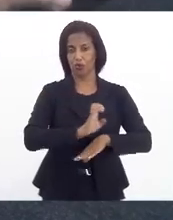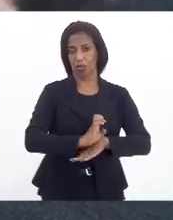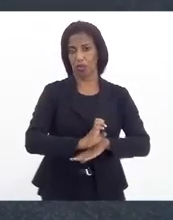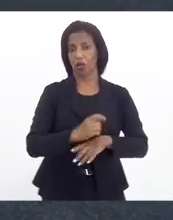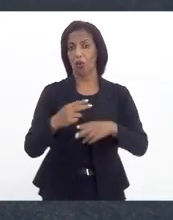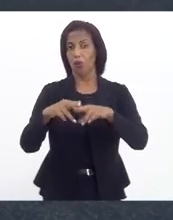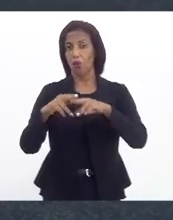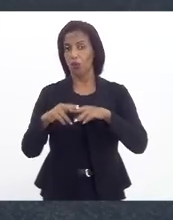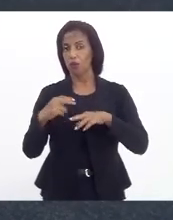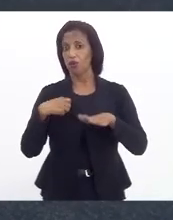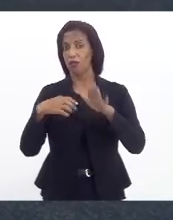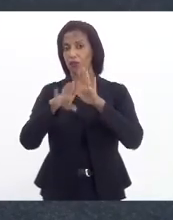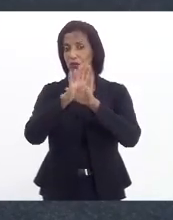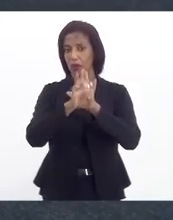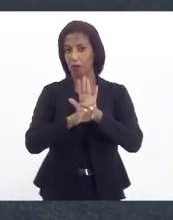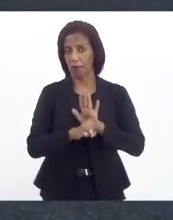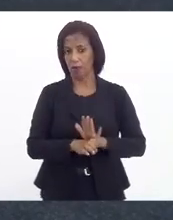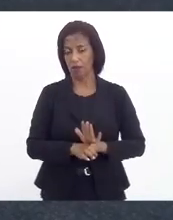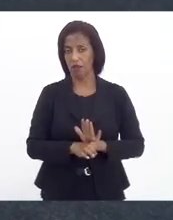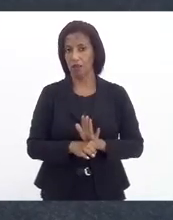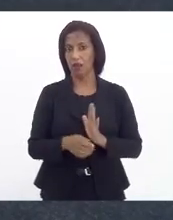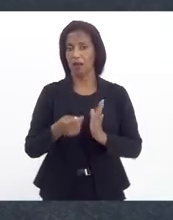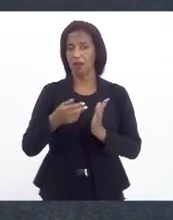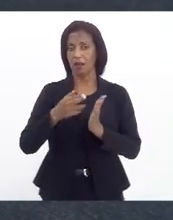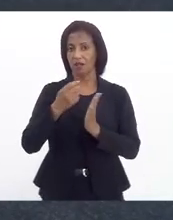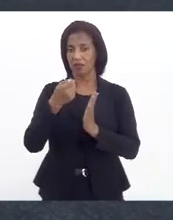vedando que, na vigência do regime de recuperação fiscal,